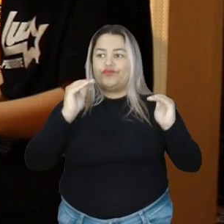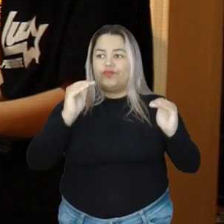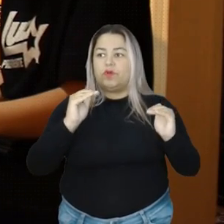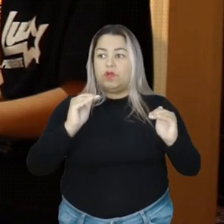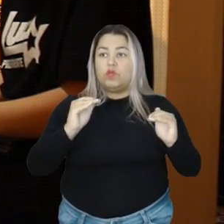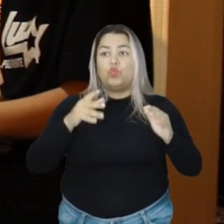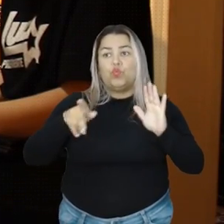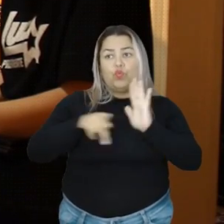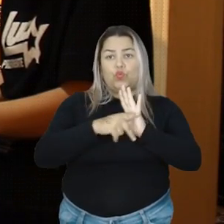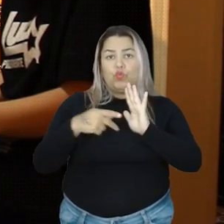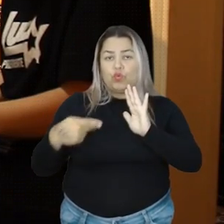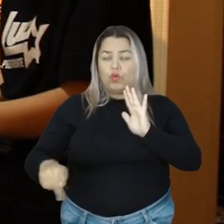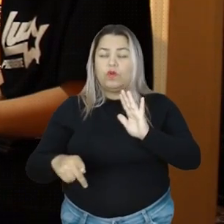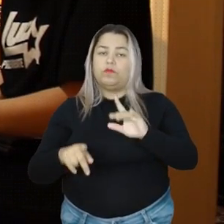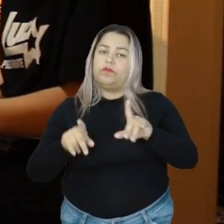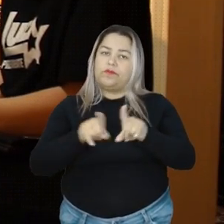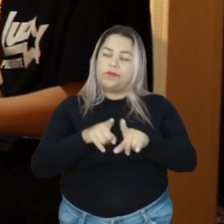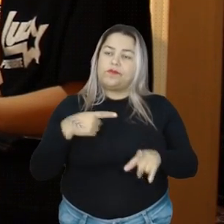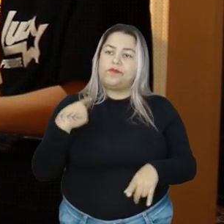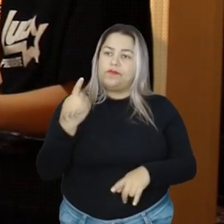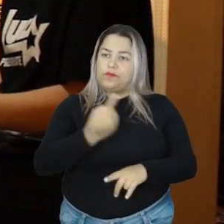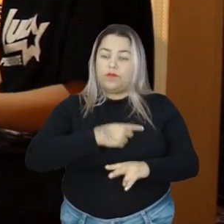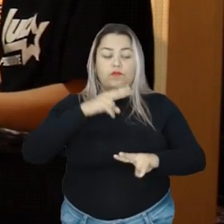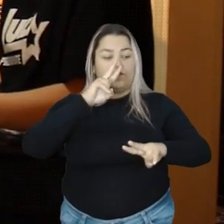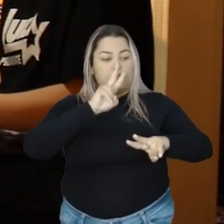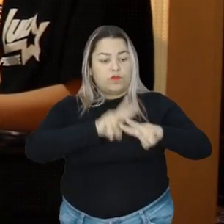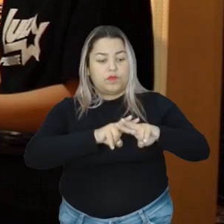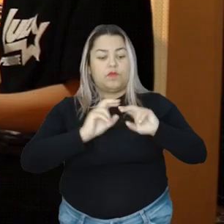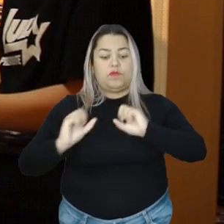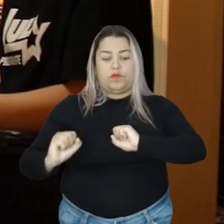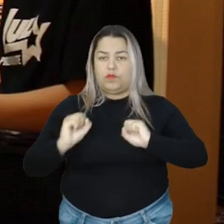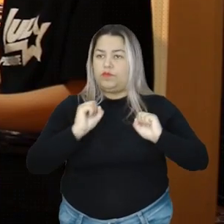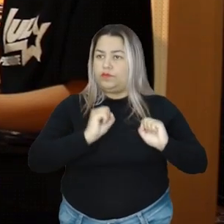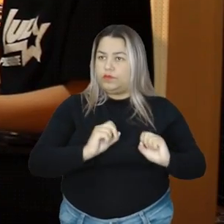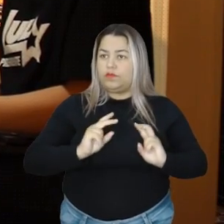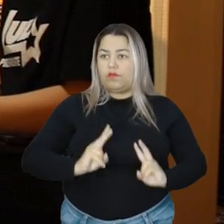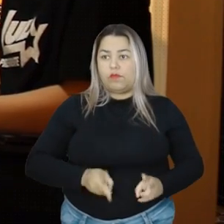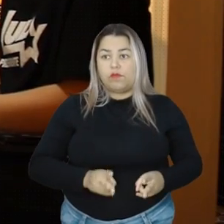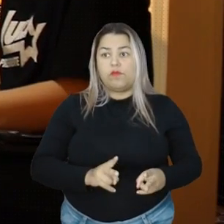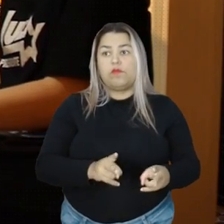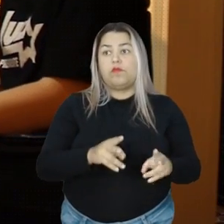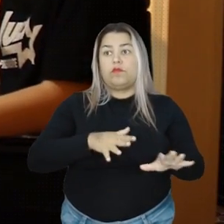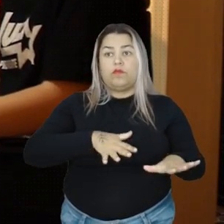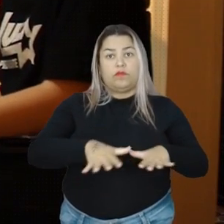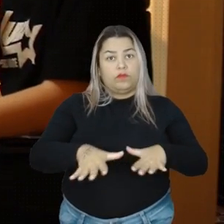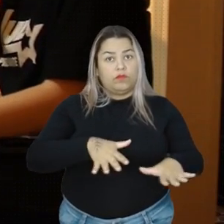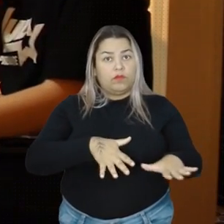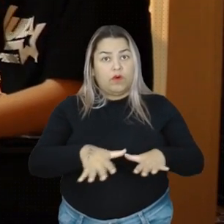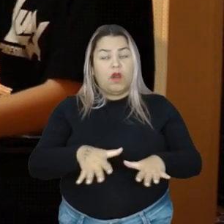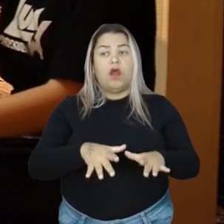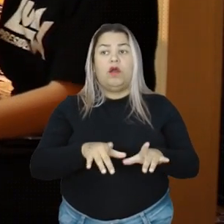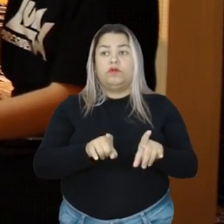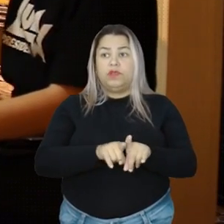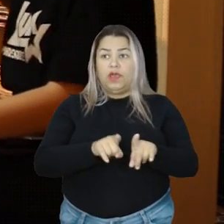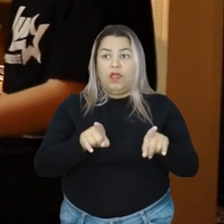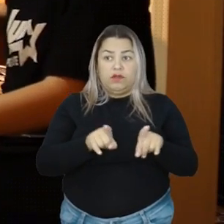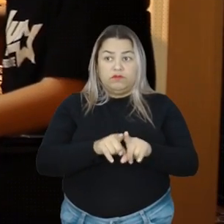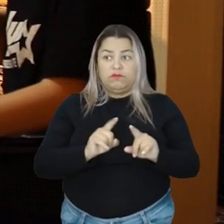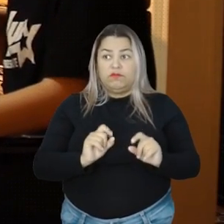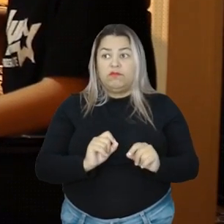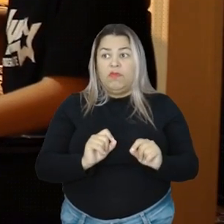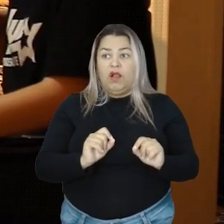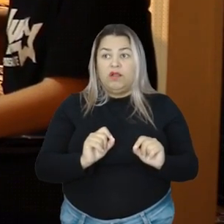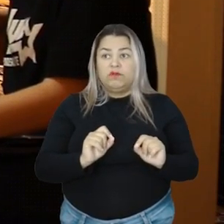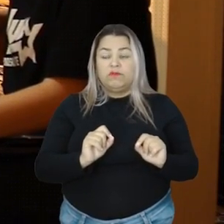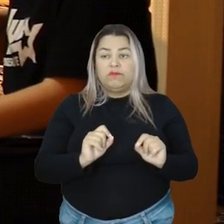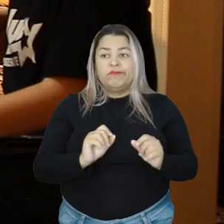para, independente da nossa prisão, né, poder dar continuidade ao movimento, como de fato aconteceu.